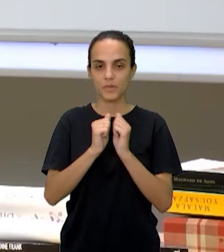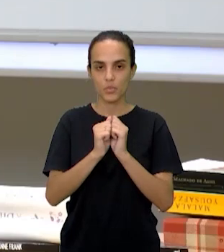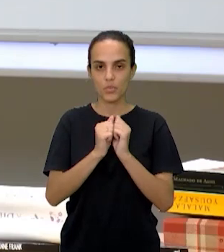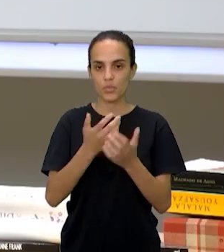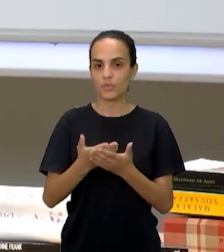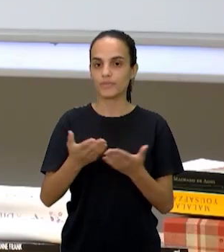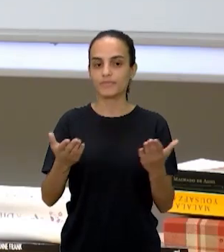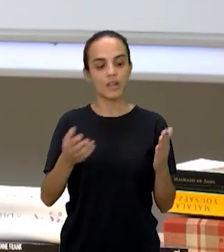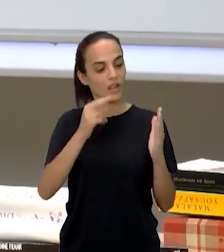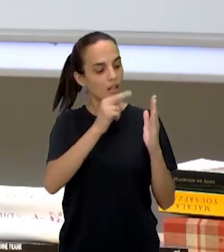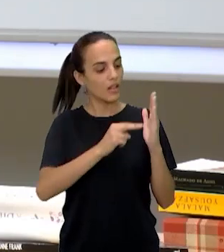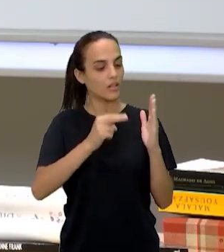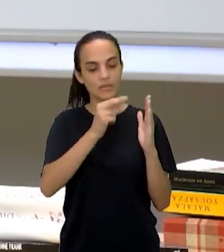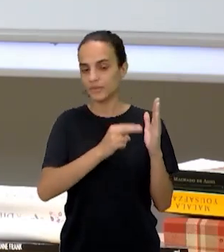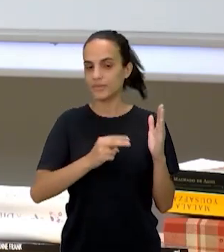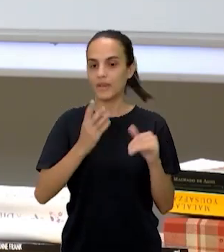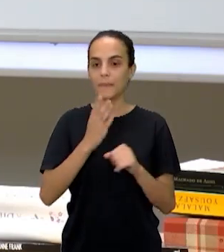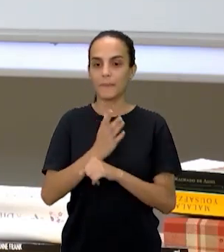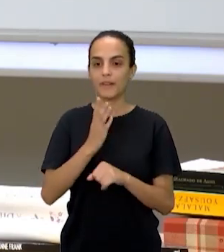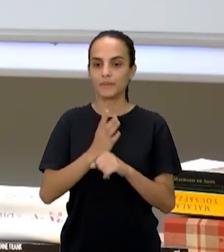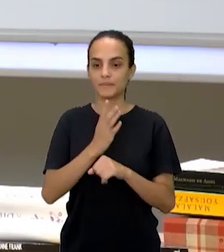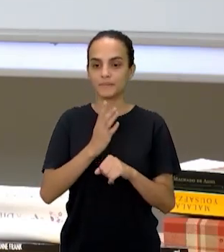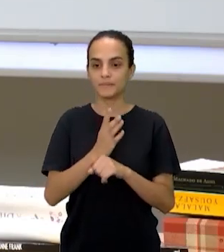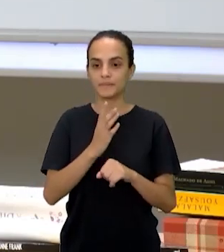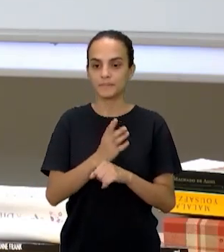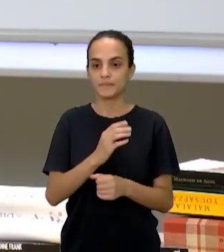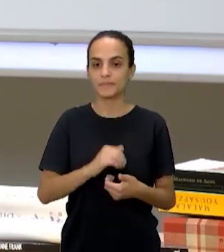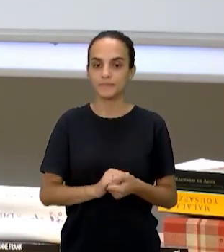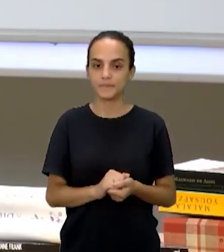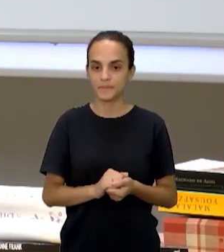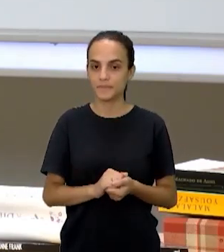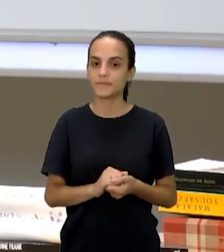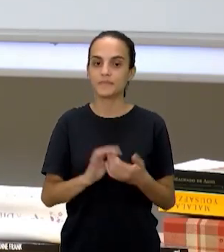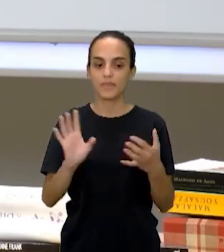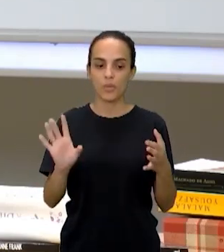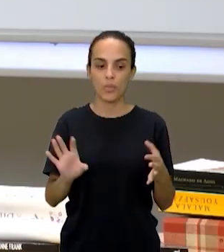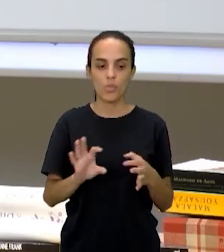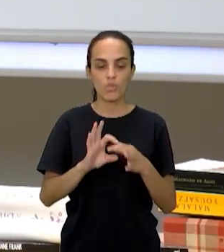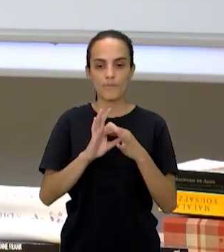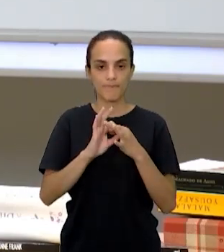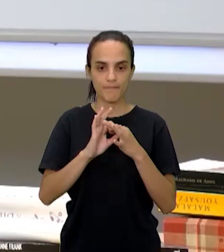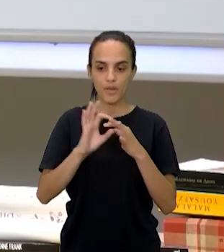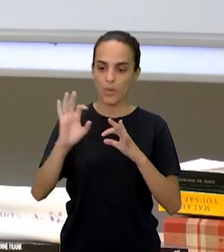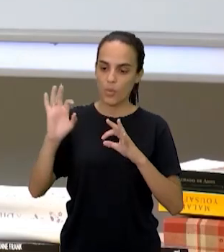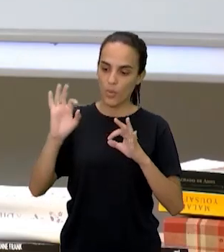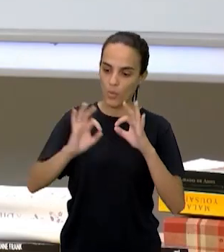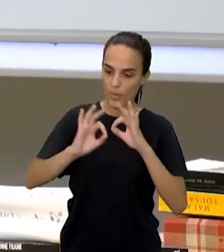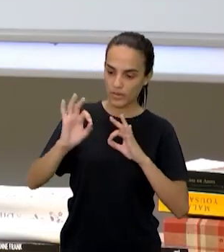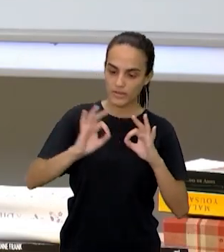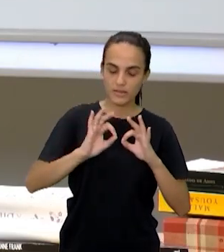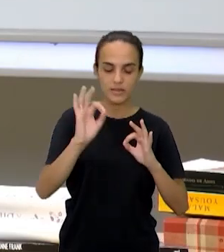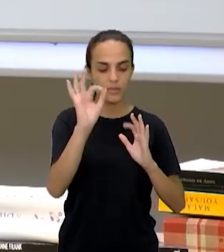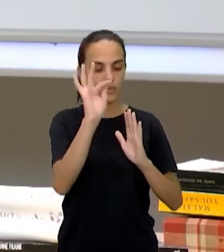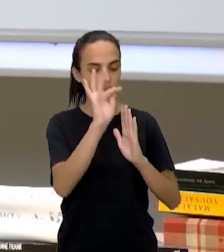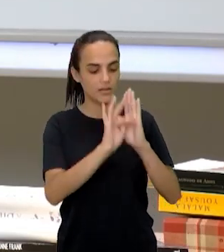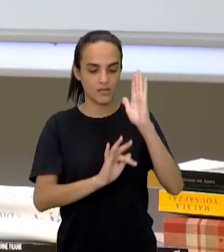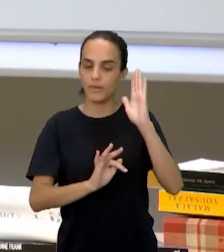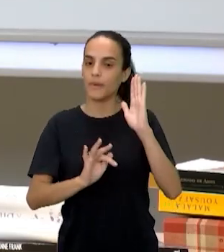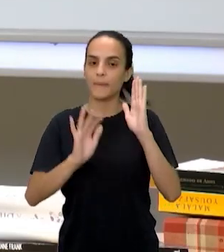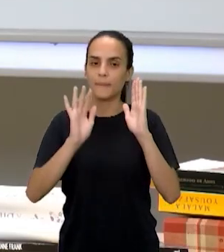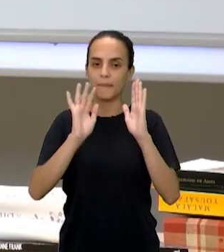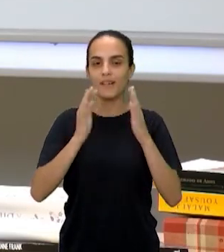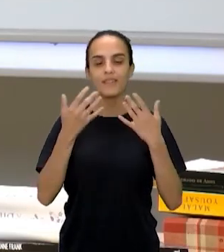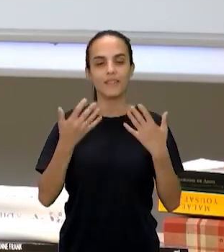sobre leitura, sobre participação, conectivos também, organização textual, mas de uma forma